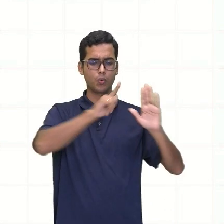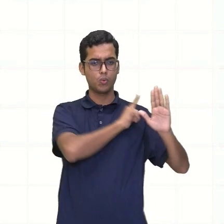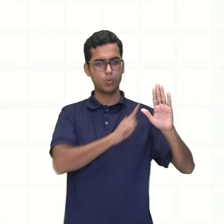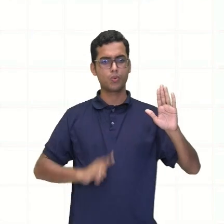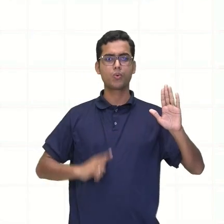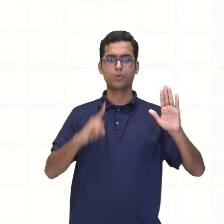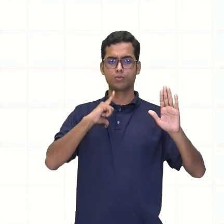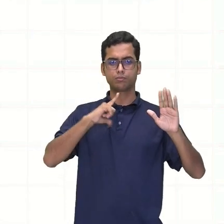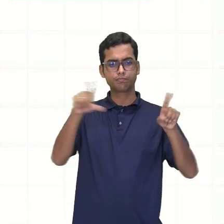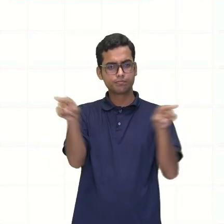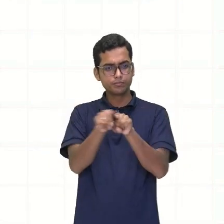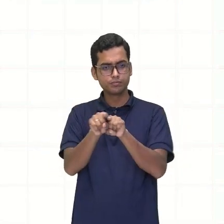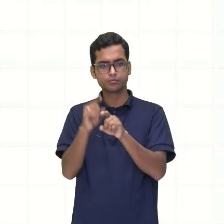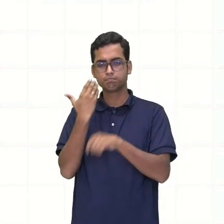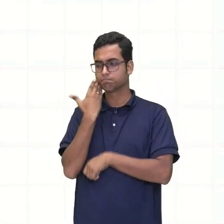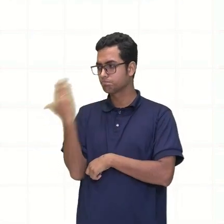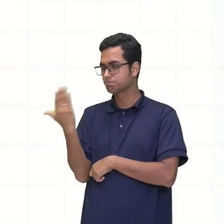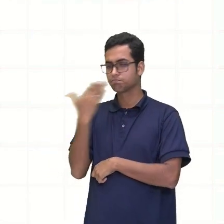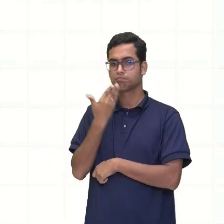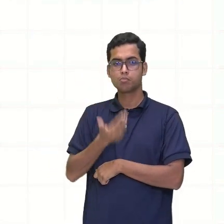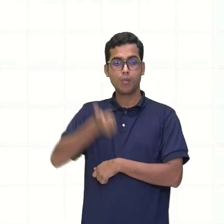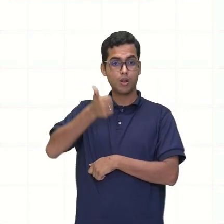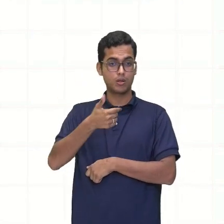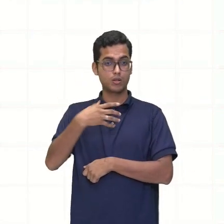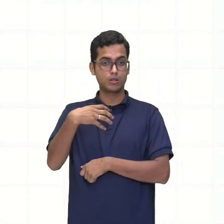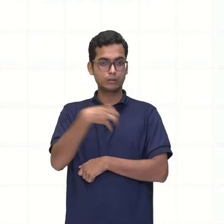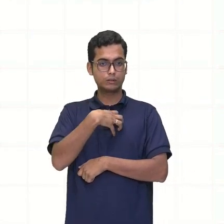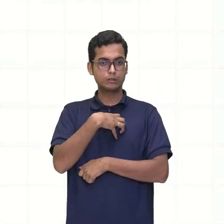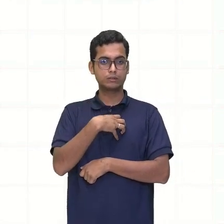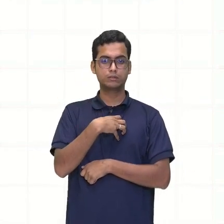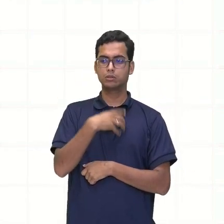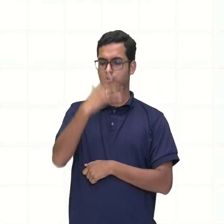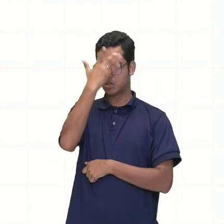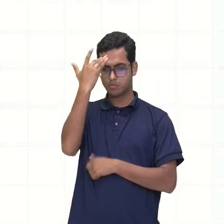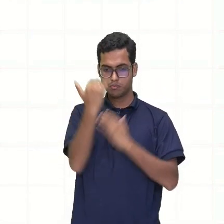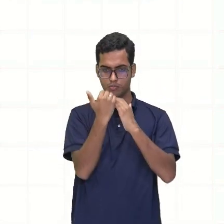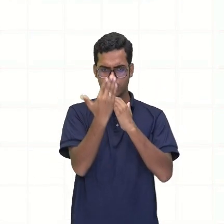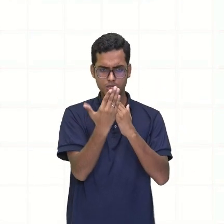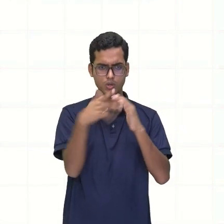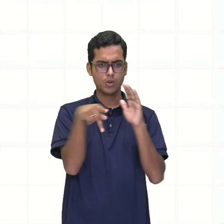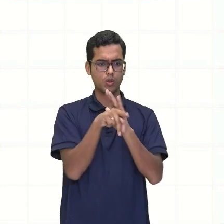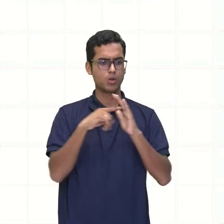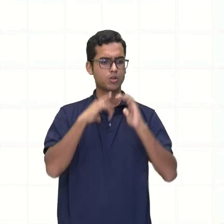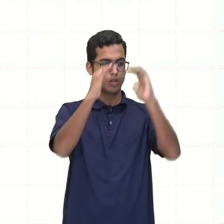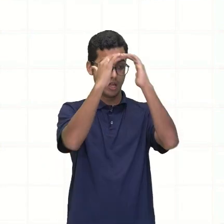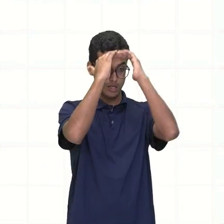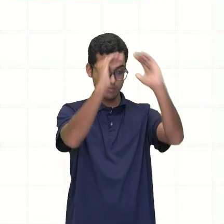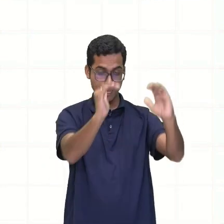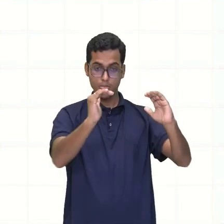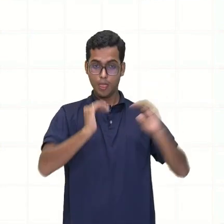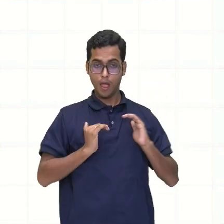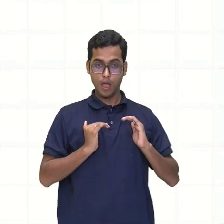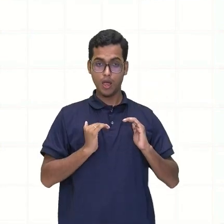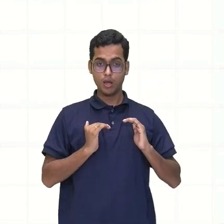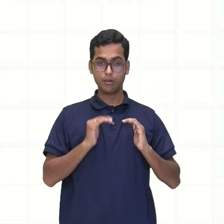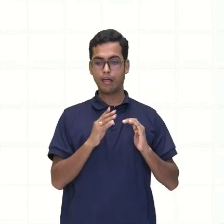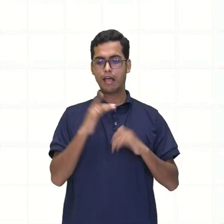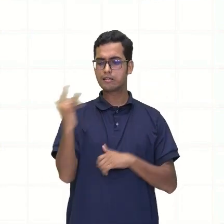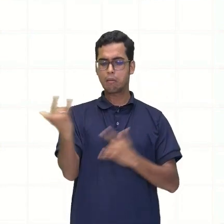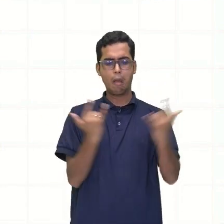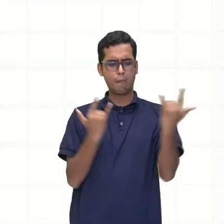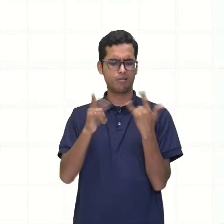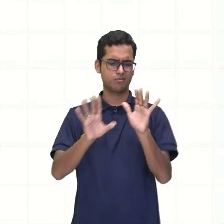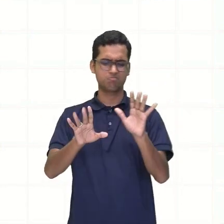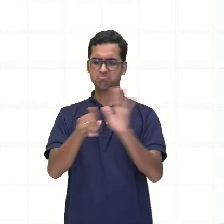governabilidade. Para ele, é melhor ser temido do que ser amado, ou seja, é melhor ser respeitado do que ser amado, porque assim todo